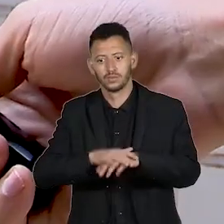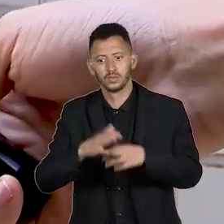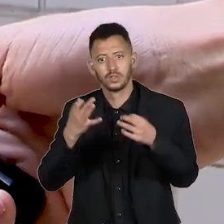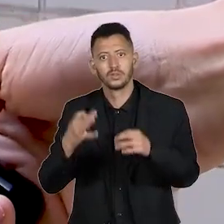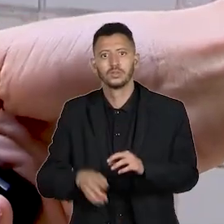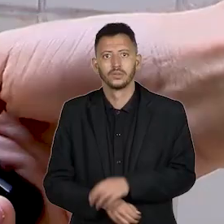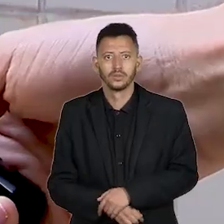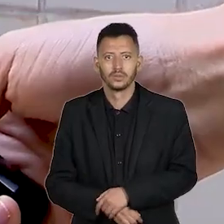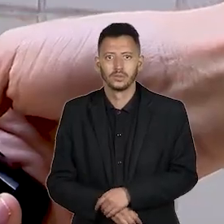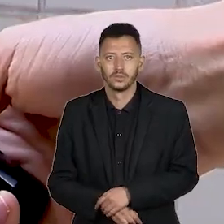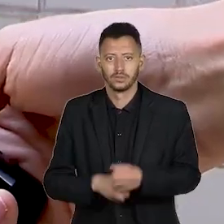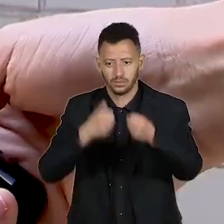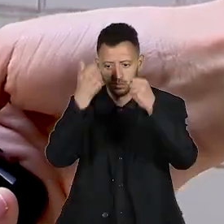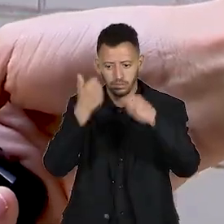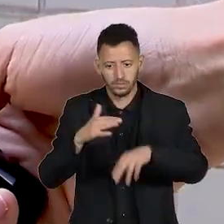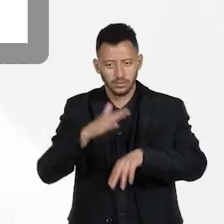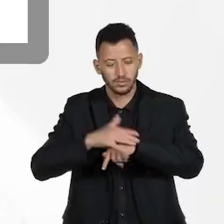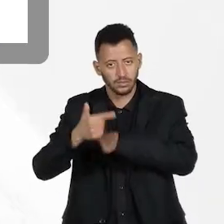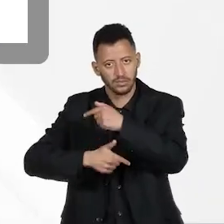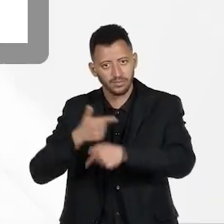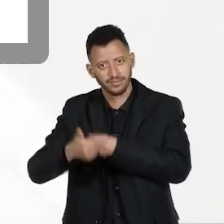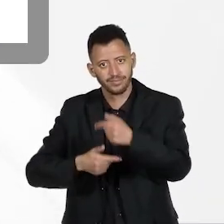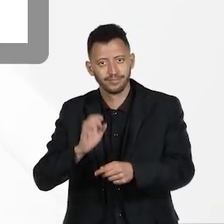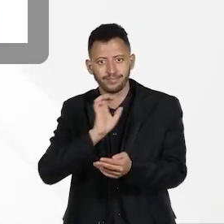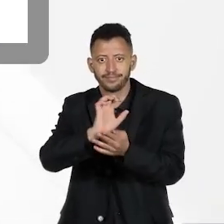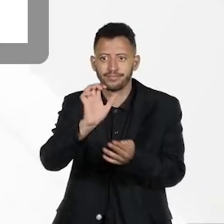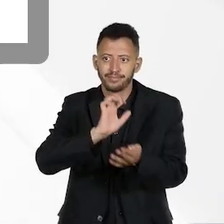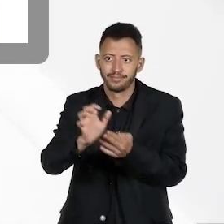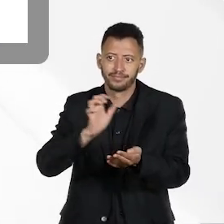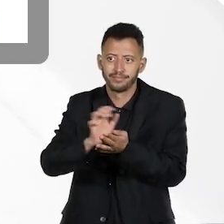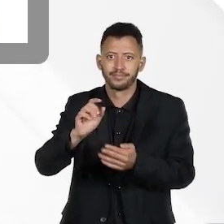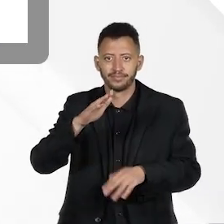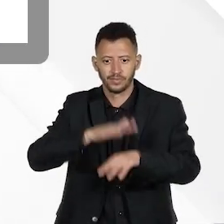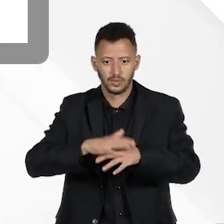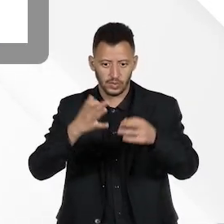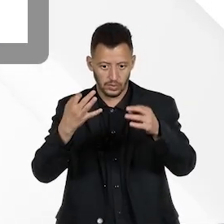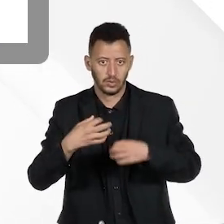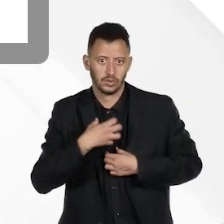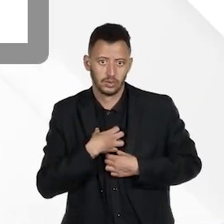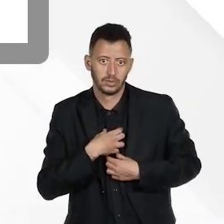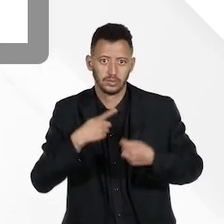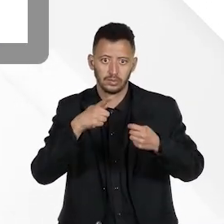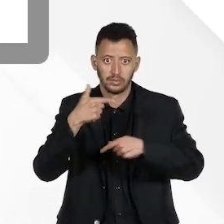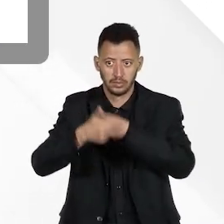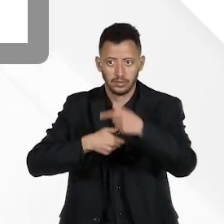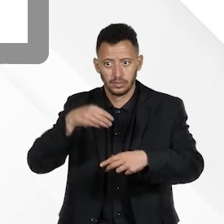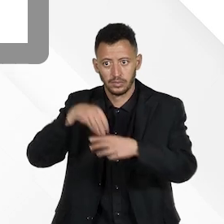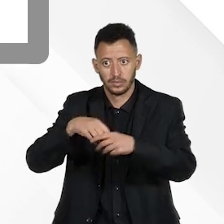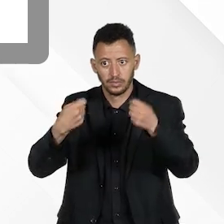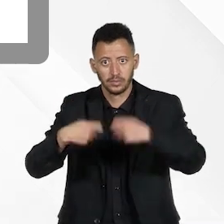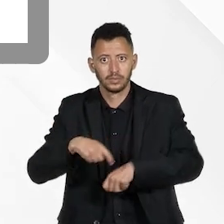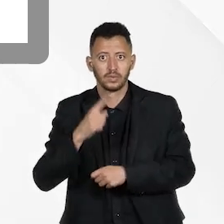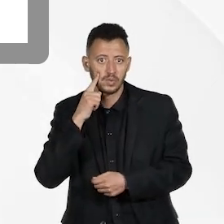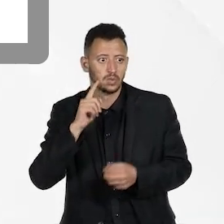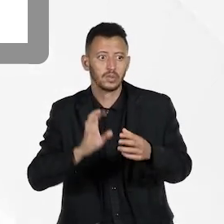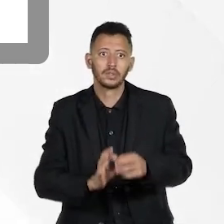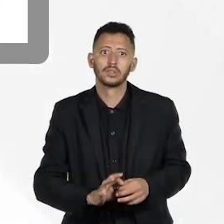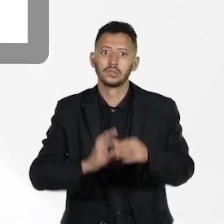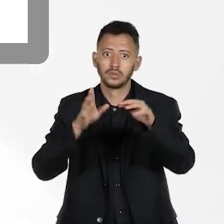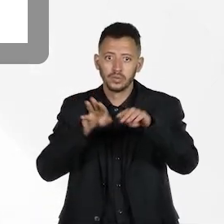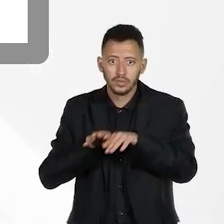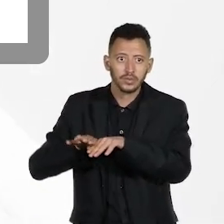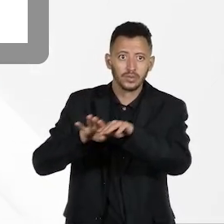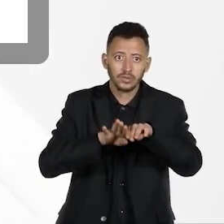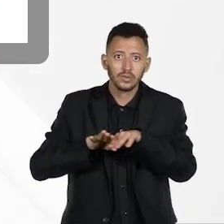O que é um trabalho decente? É definido como aquele trabalho que é remunerado de forma adequada, é exercido em condições